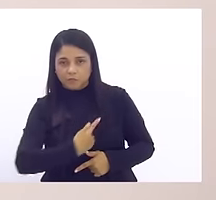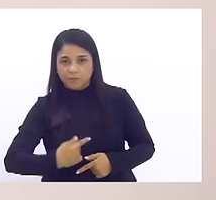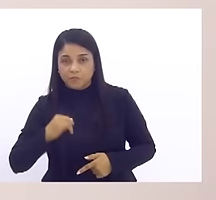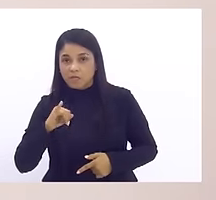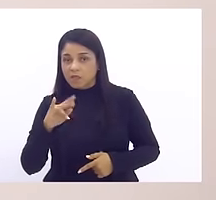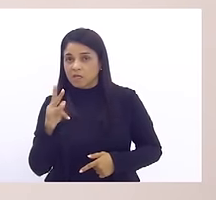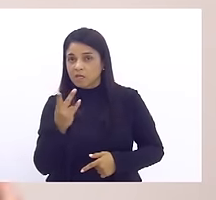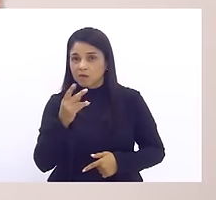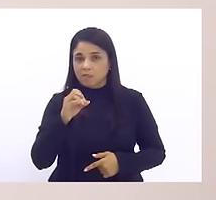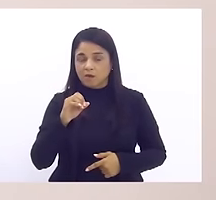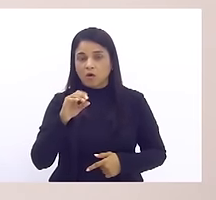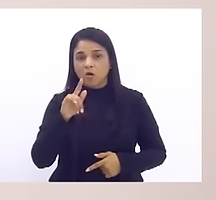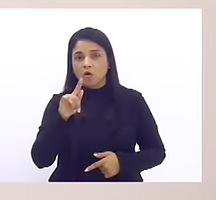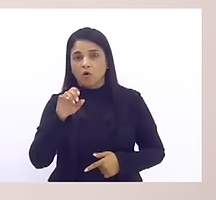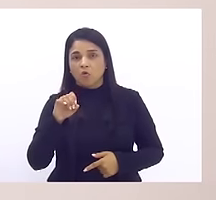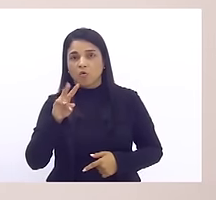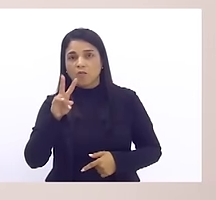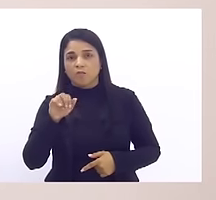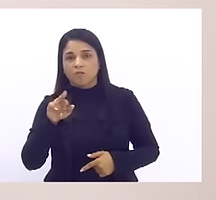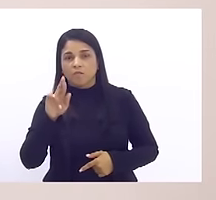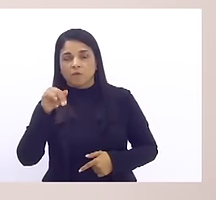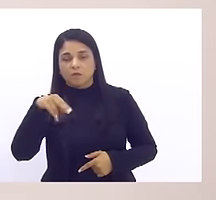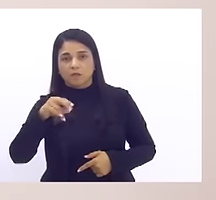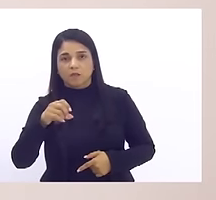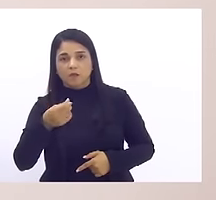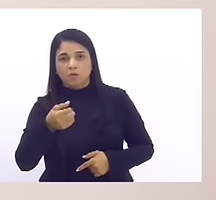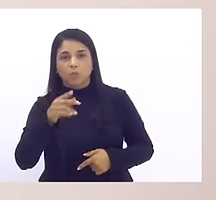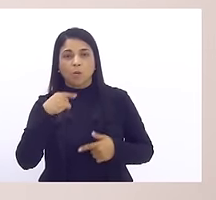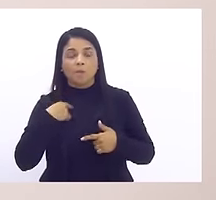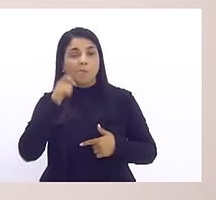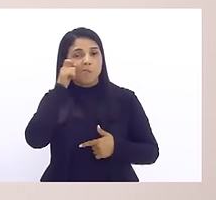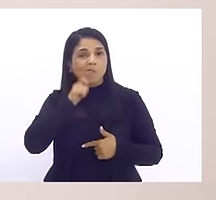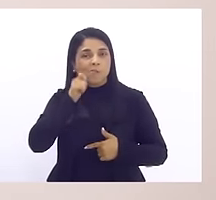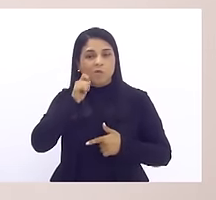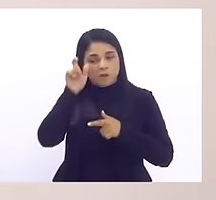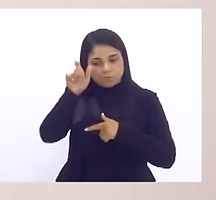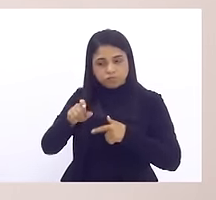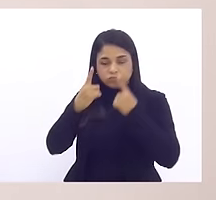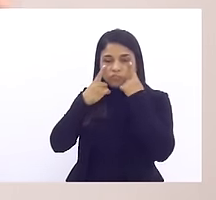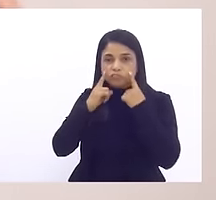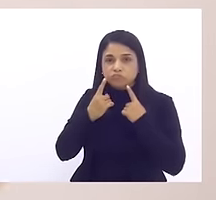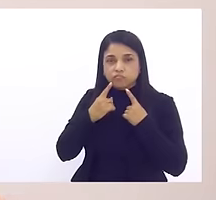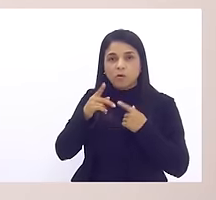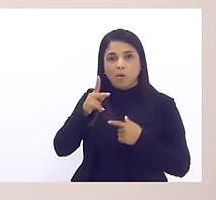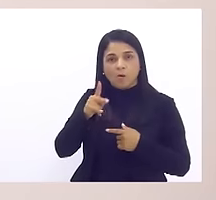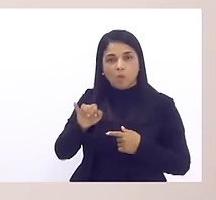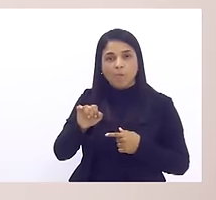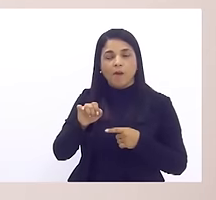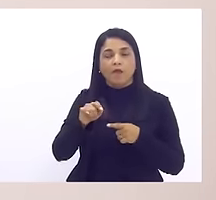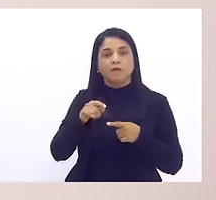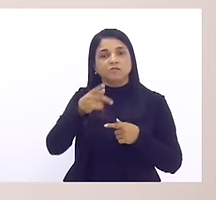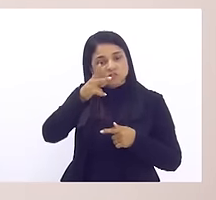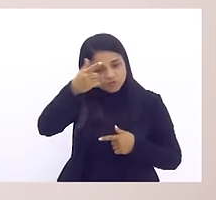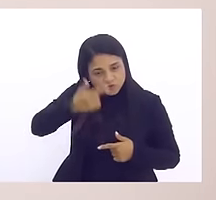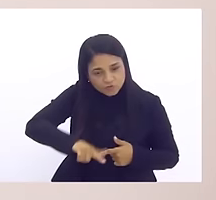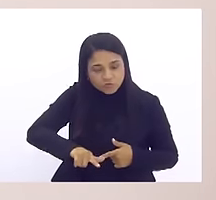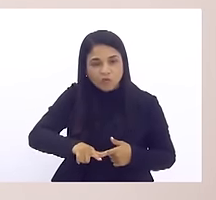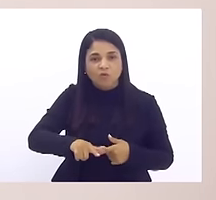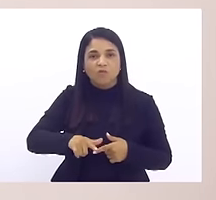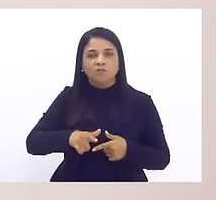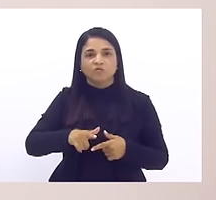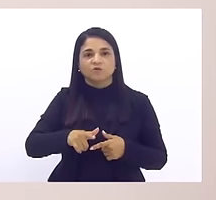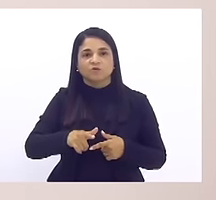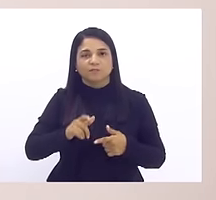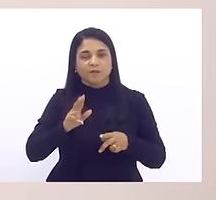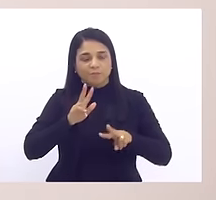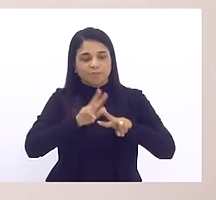uma senhora uma mulher em prantos chorando muito o pai dela foi parar novamente numa operação dessa Vereador